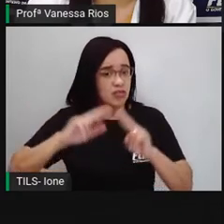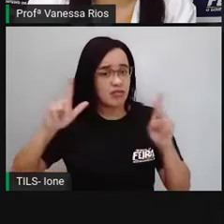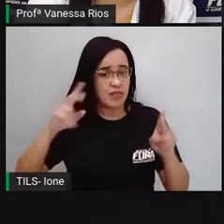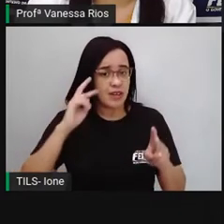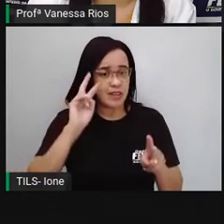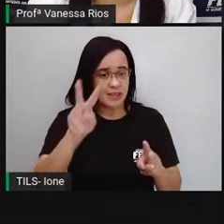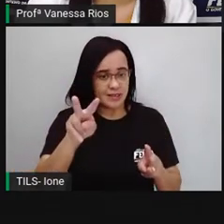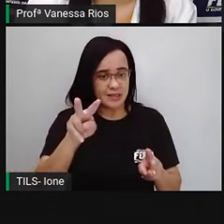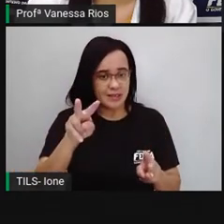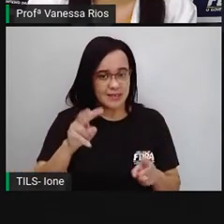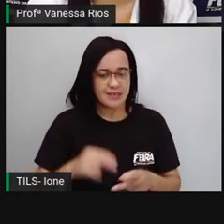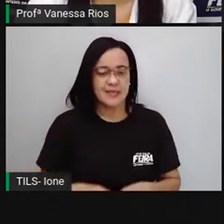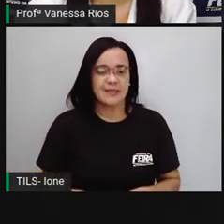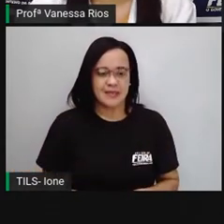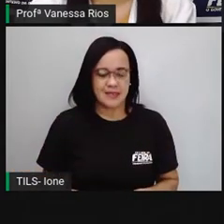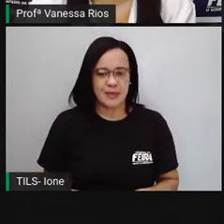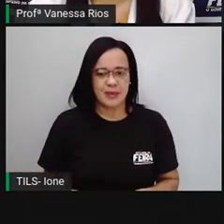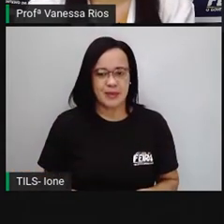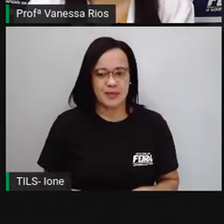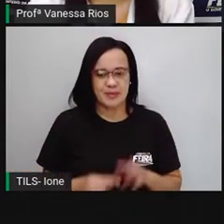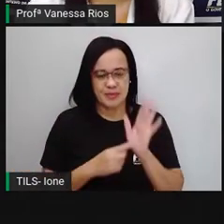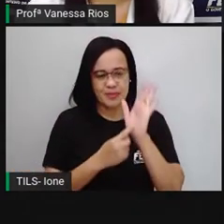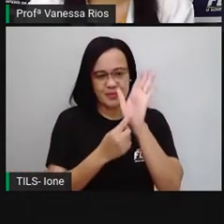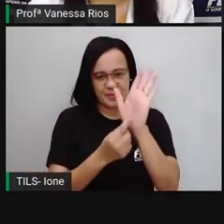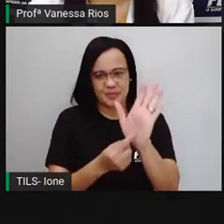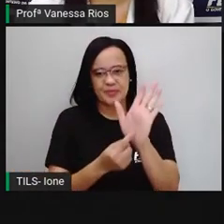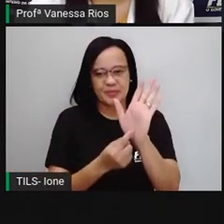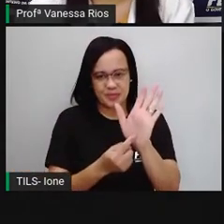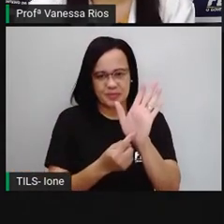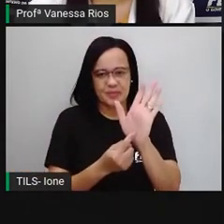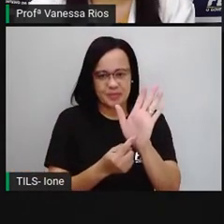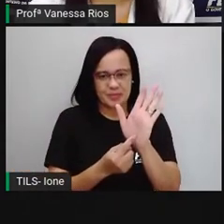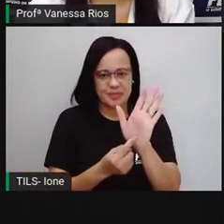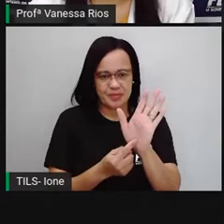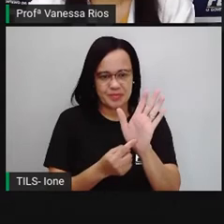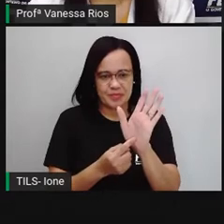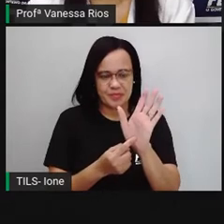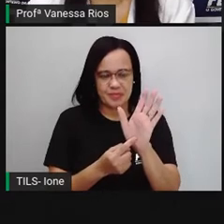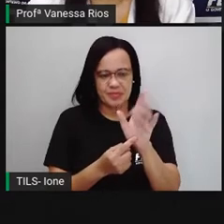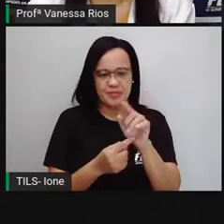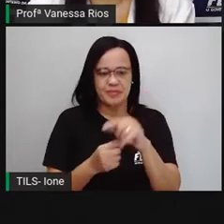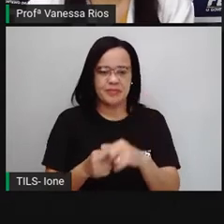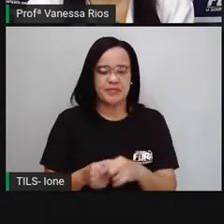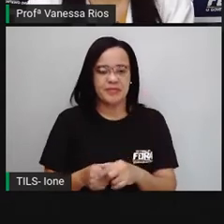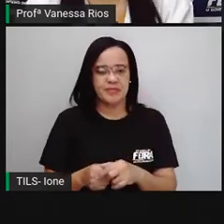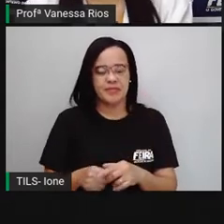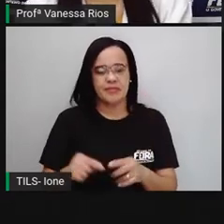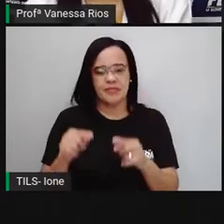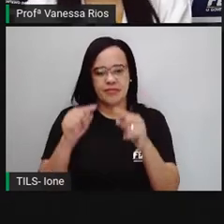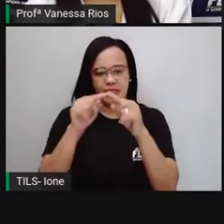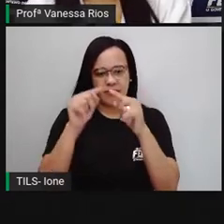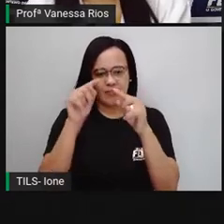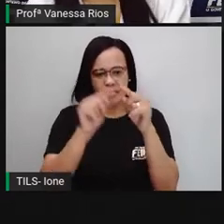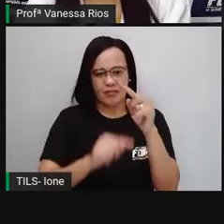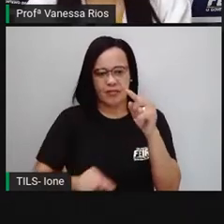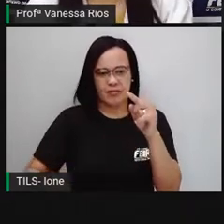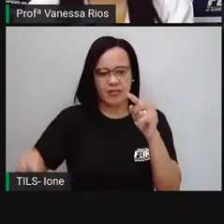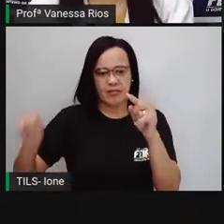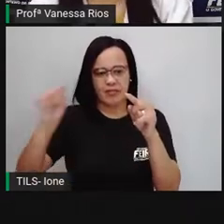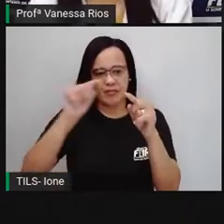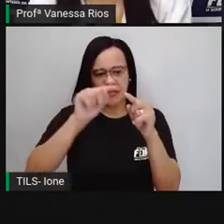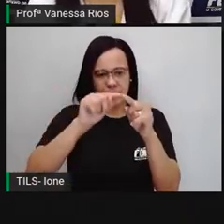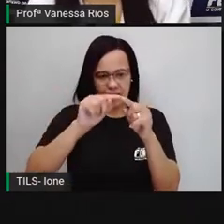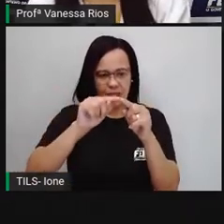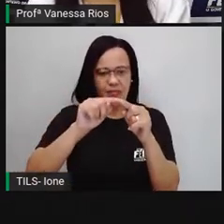mostrar. A esfera é toda redonda, né? Toda arredondada. O cone tem uma face plana, mas a